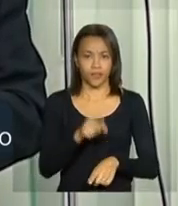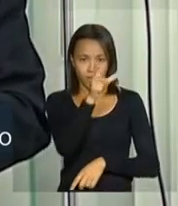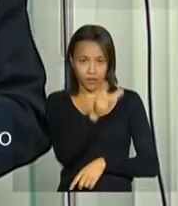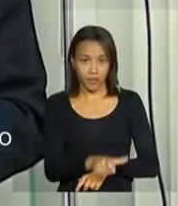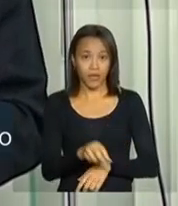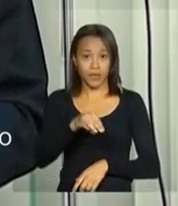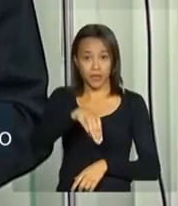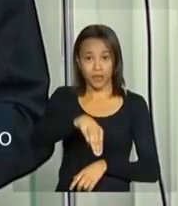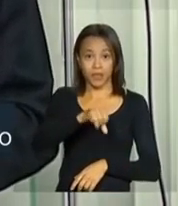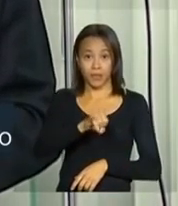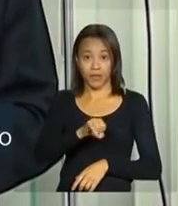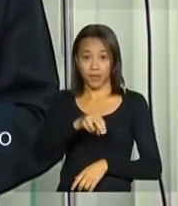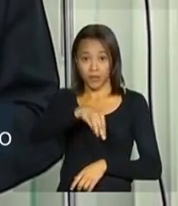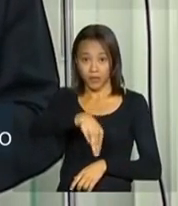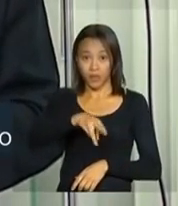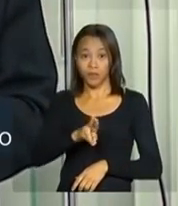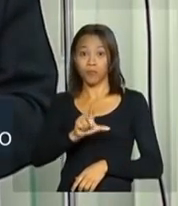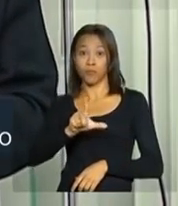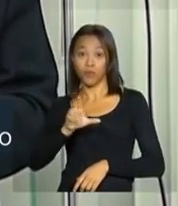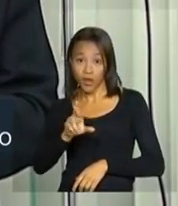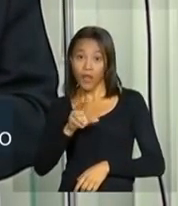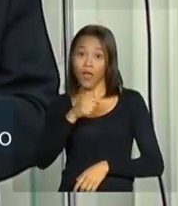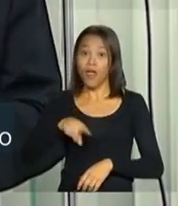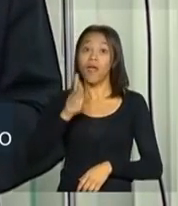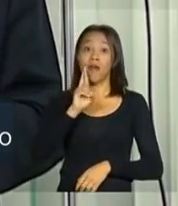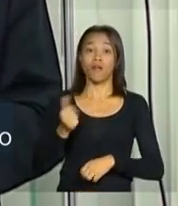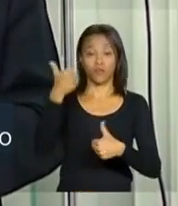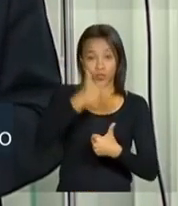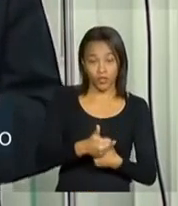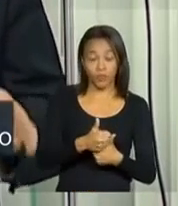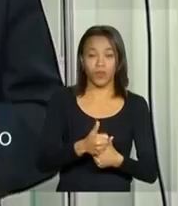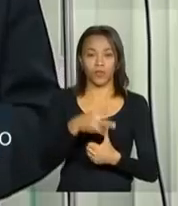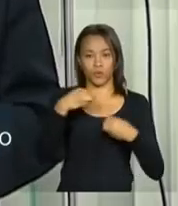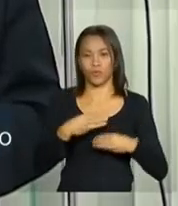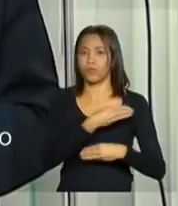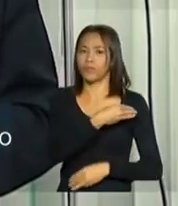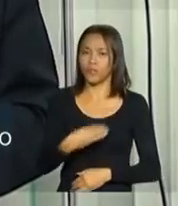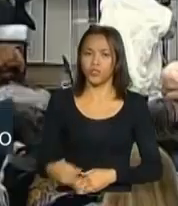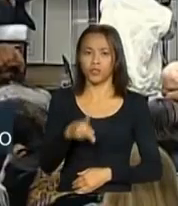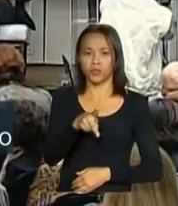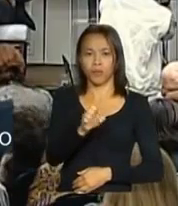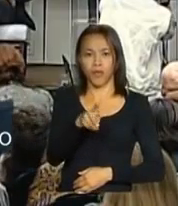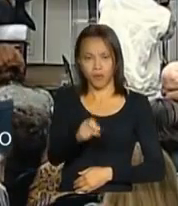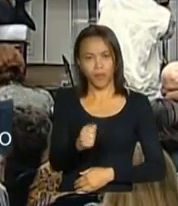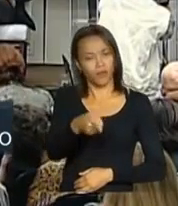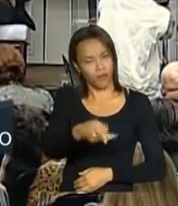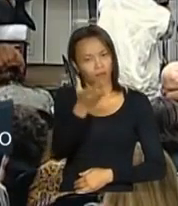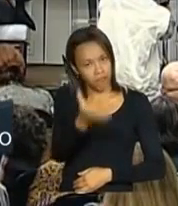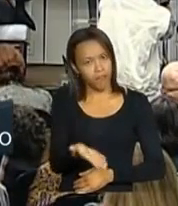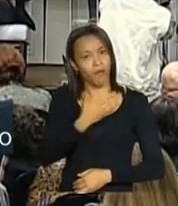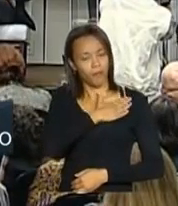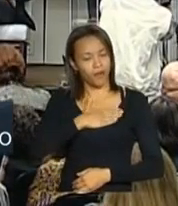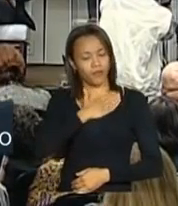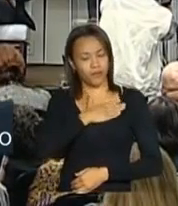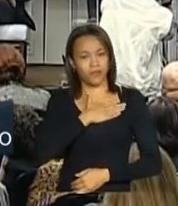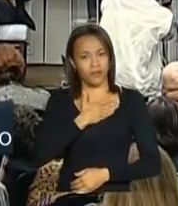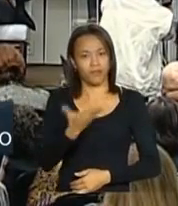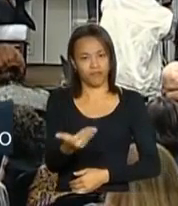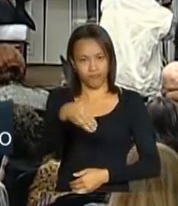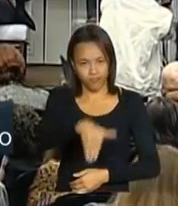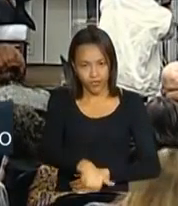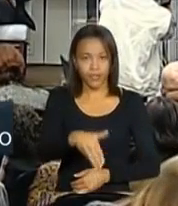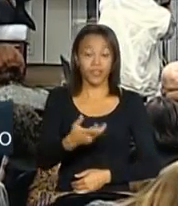Miller, representando o ministro Pepe Vargas, é um grande prazer em tê-lo aqui no Ministério e confirmarmos, né,